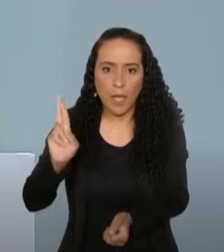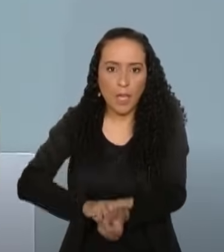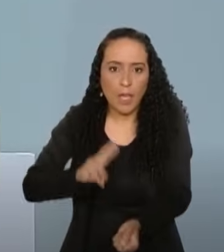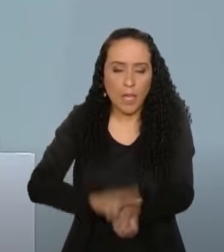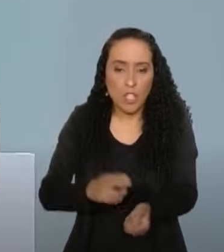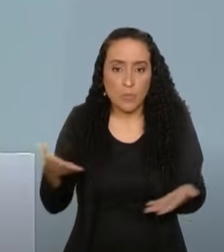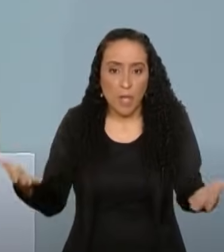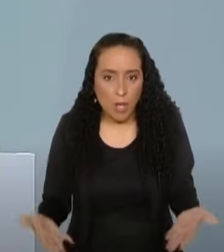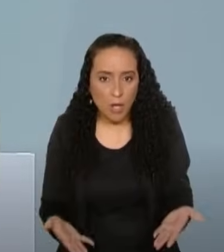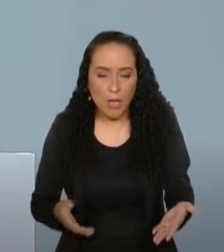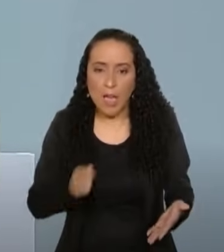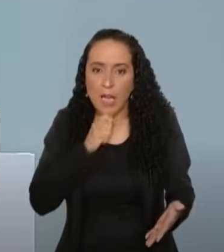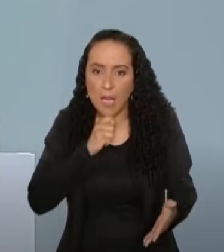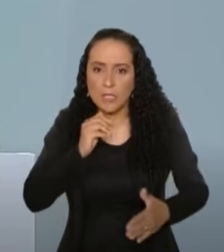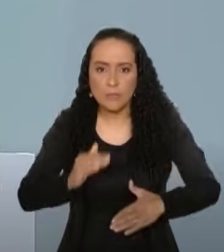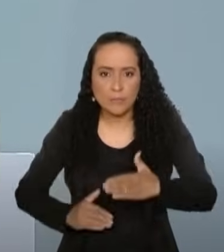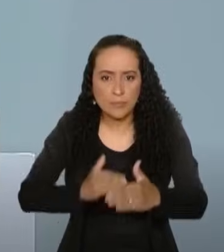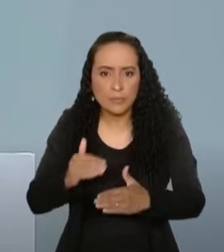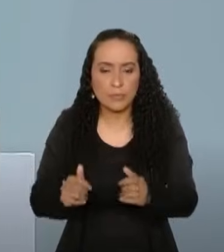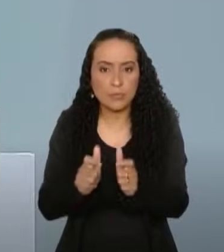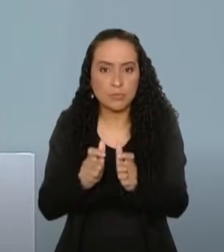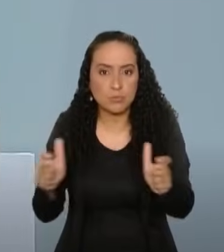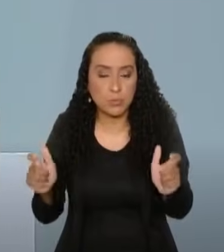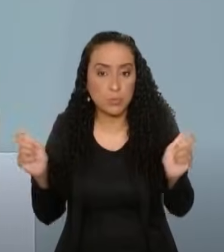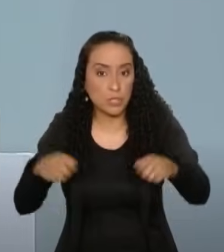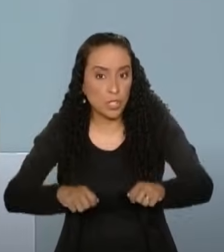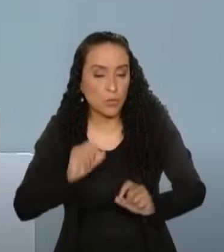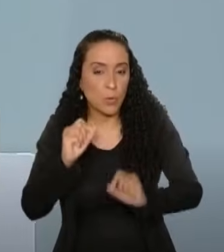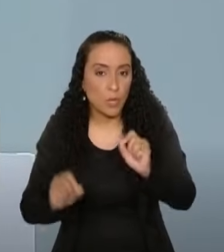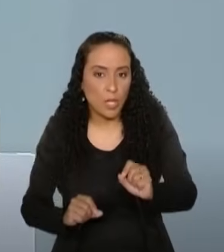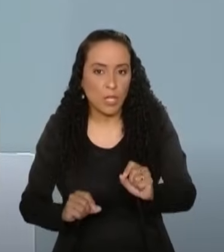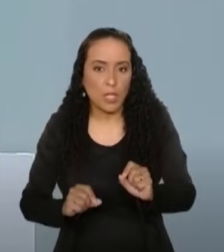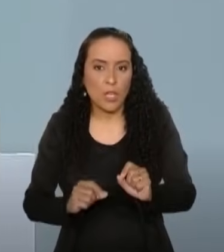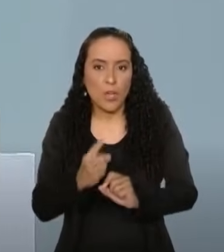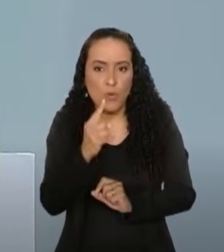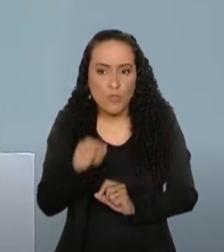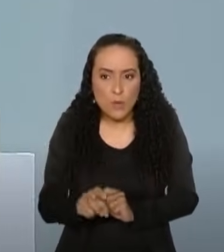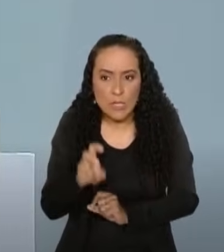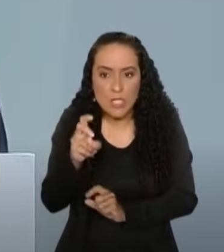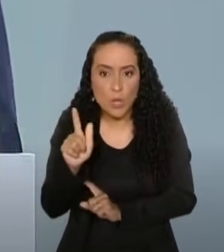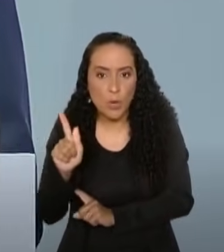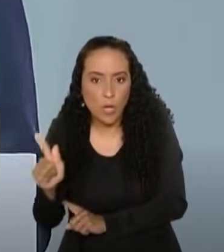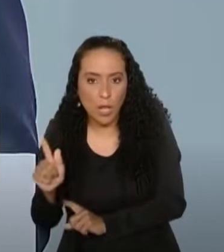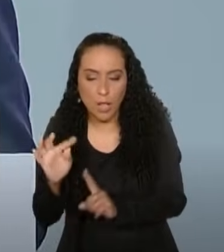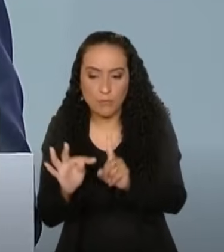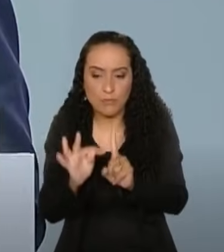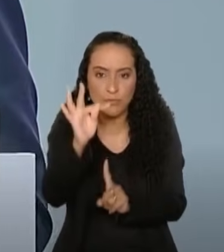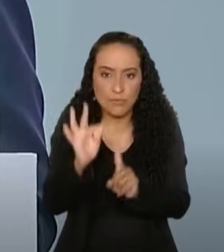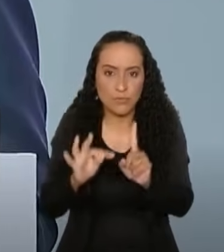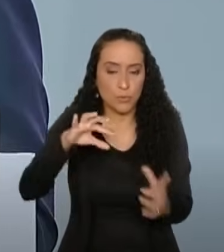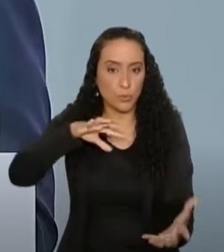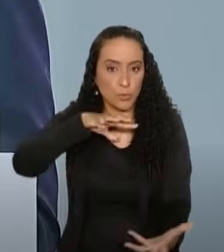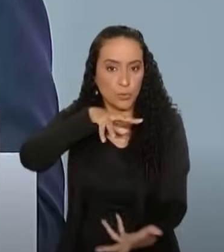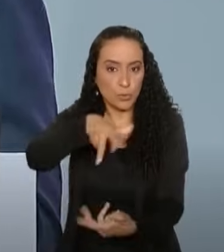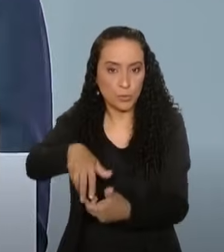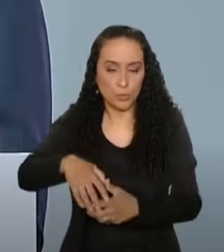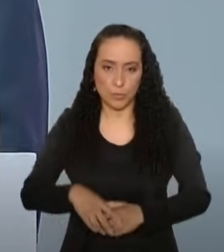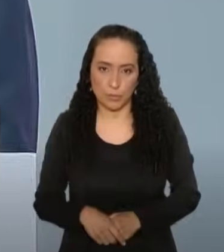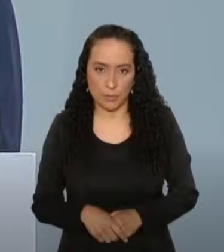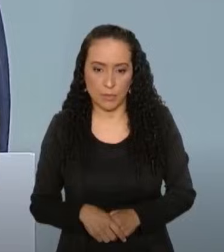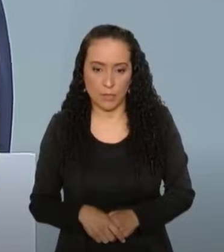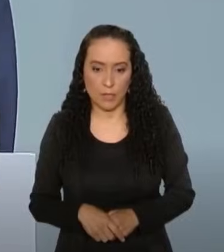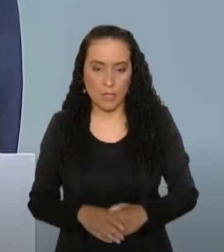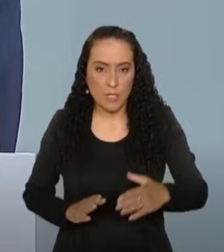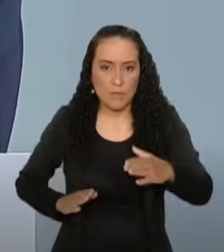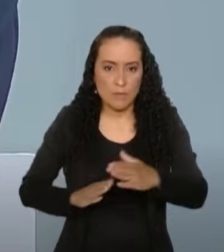atual, ainda avançamos rumo a um aumento superior a 1,5 graus na temperatura global. Romper